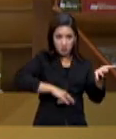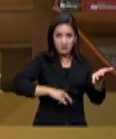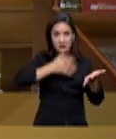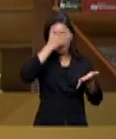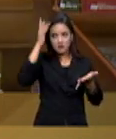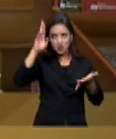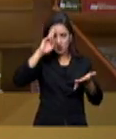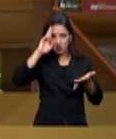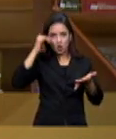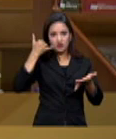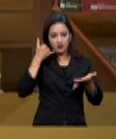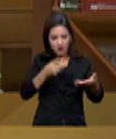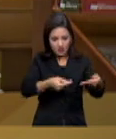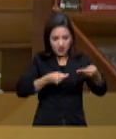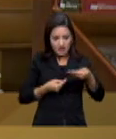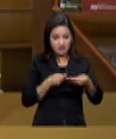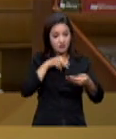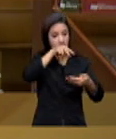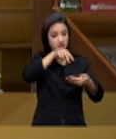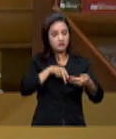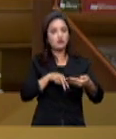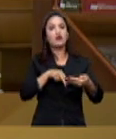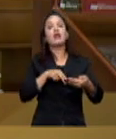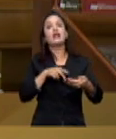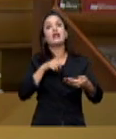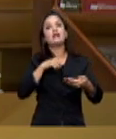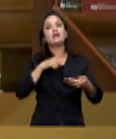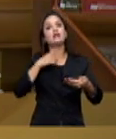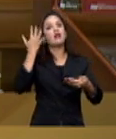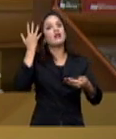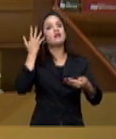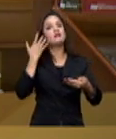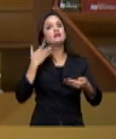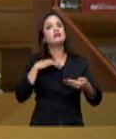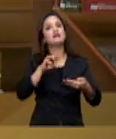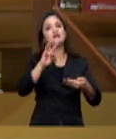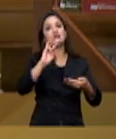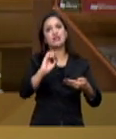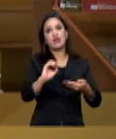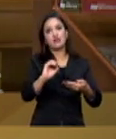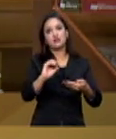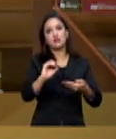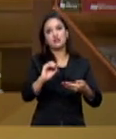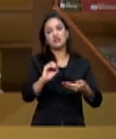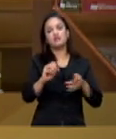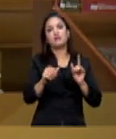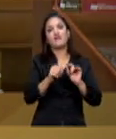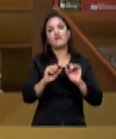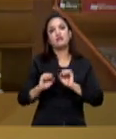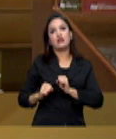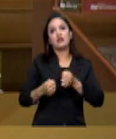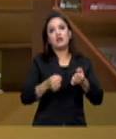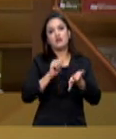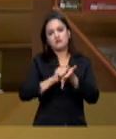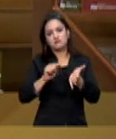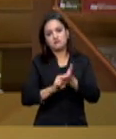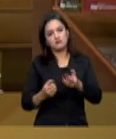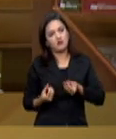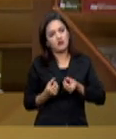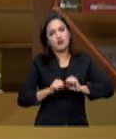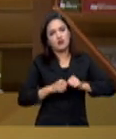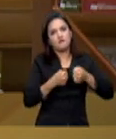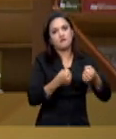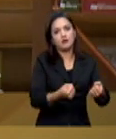pelo acionamento indevido terão prazo de até 30 dias para apresentar a defesa por escrito junto ao órgão